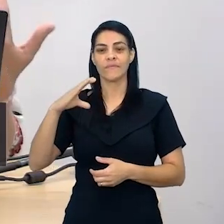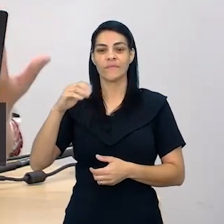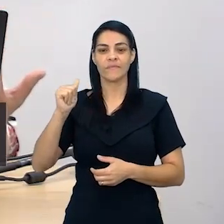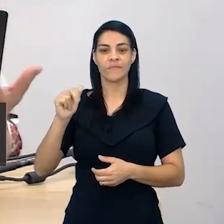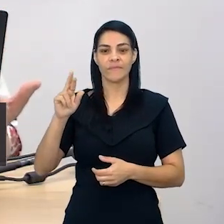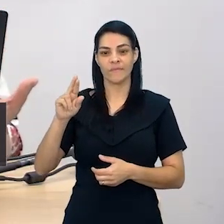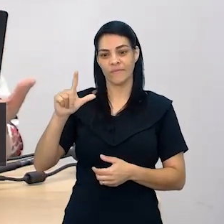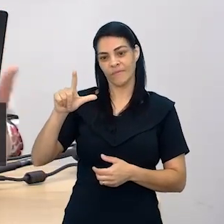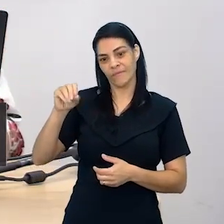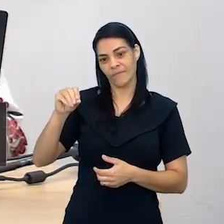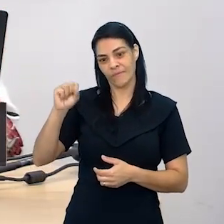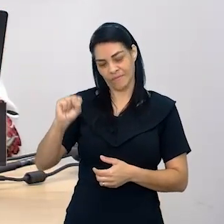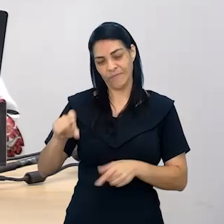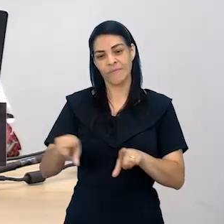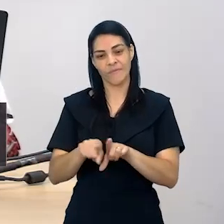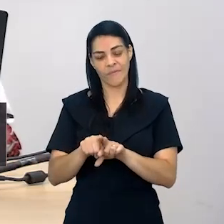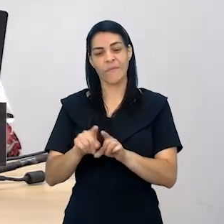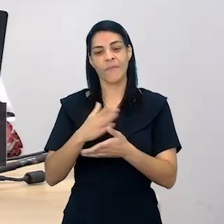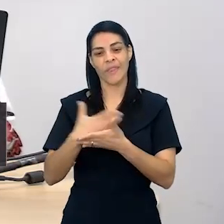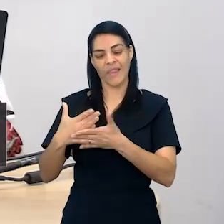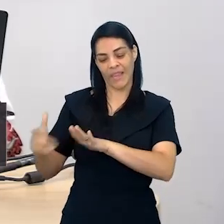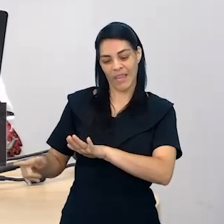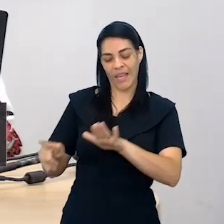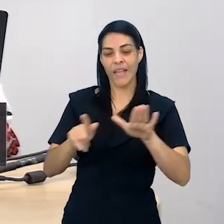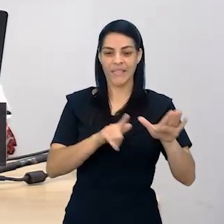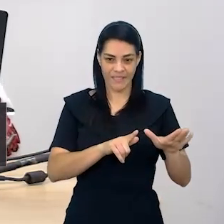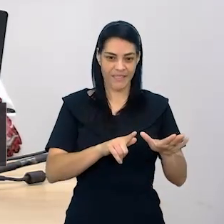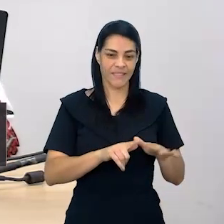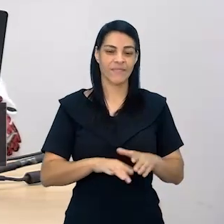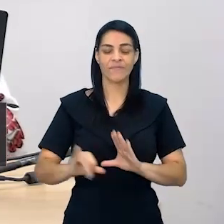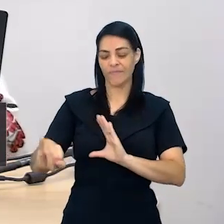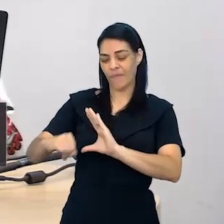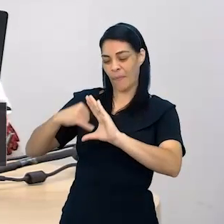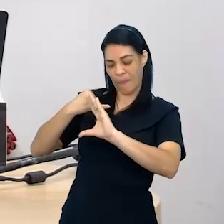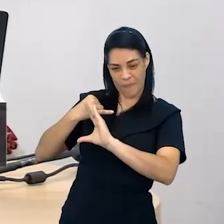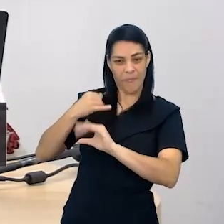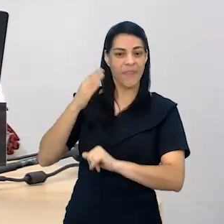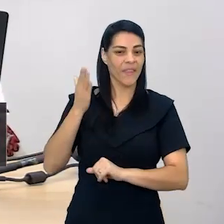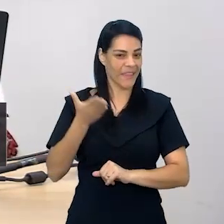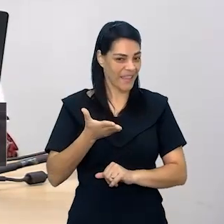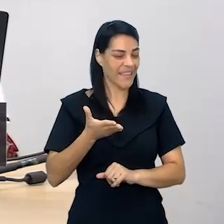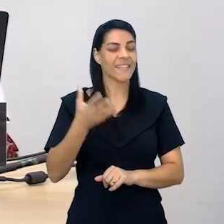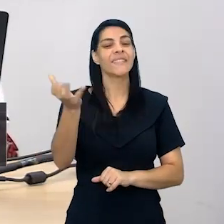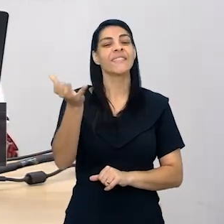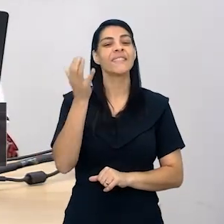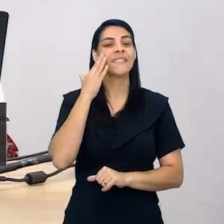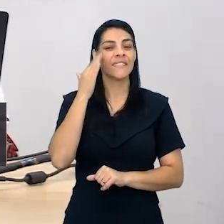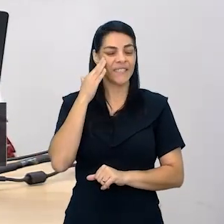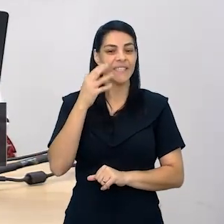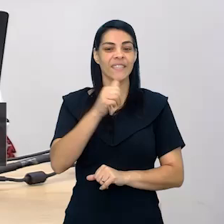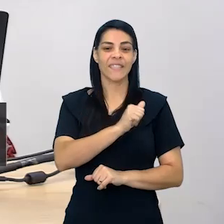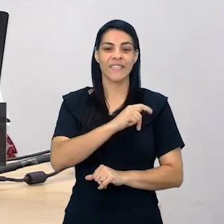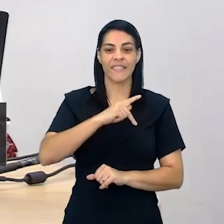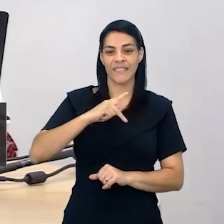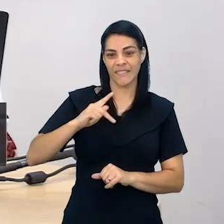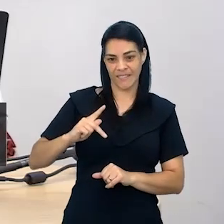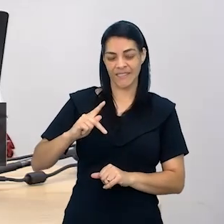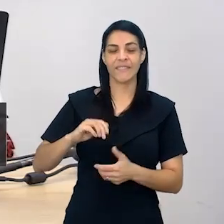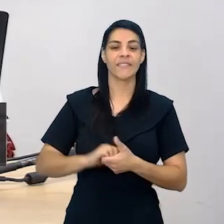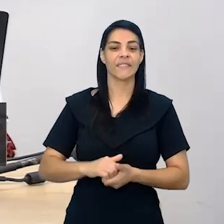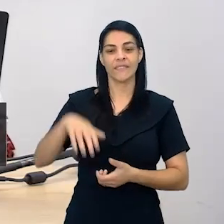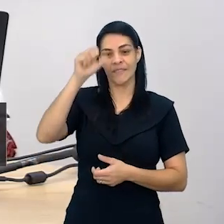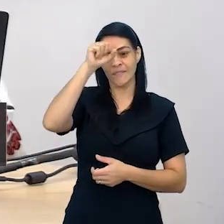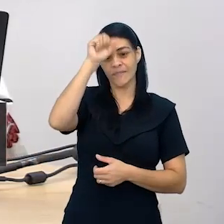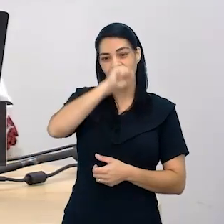o começo dessa semana a gente recebeu aí e-mails querendo saber aí sobre esse aprendedor então eu convido